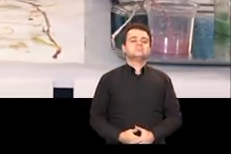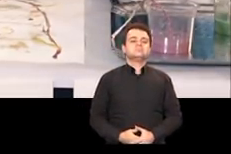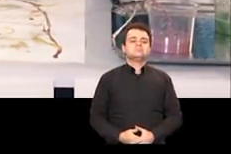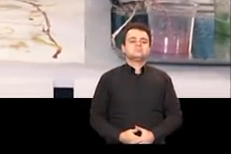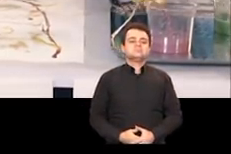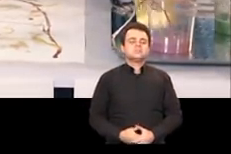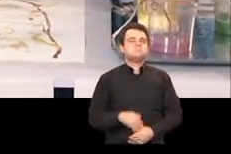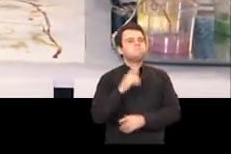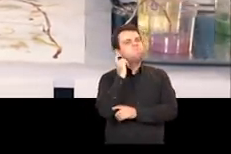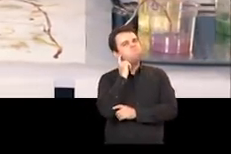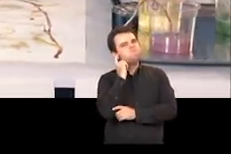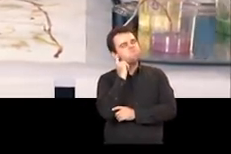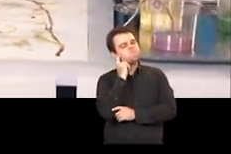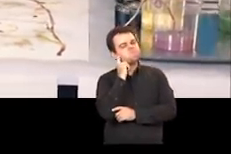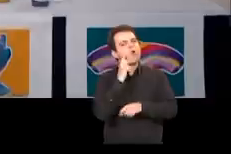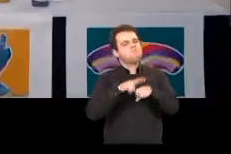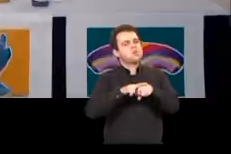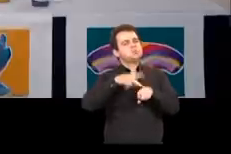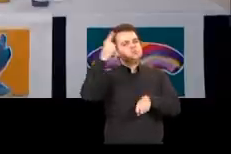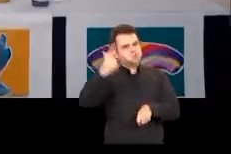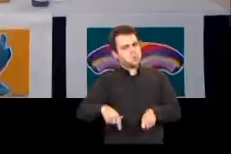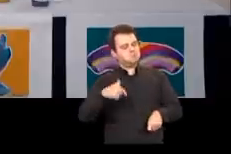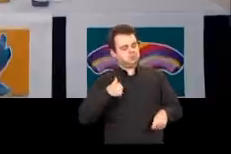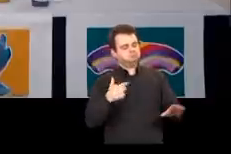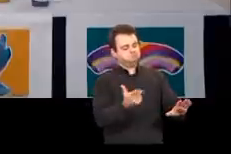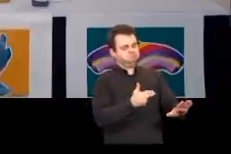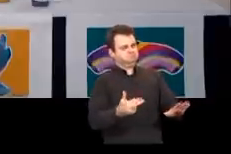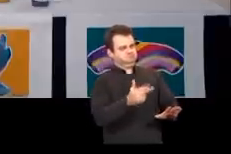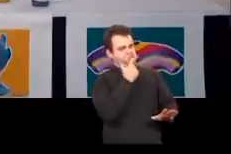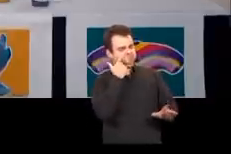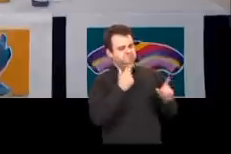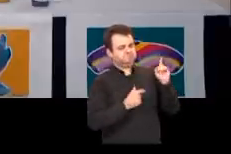Acho que eu quero colocar mais verde.